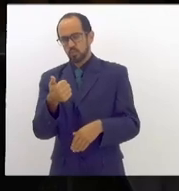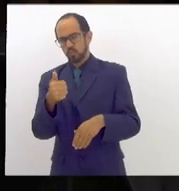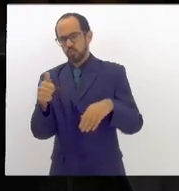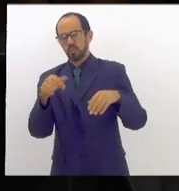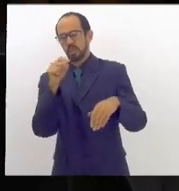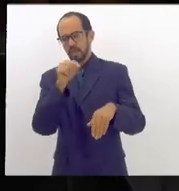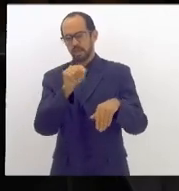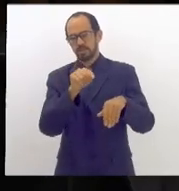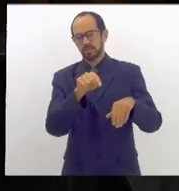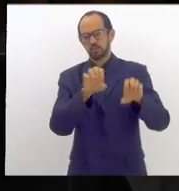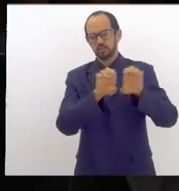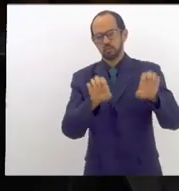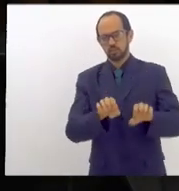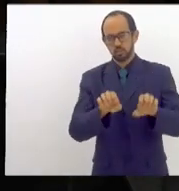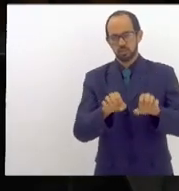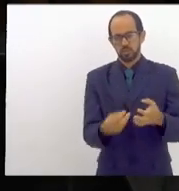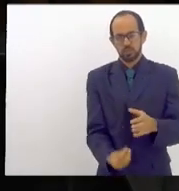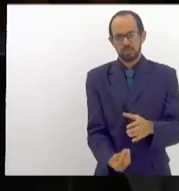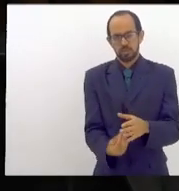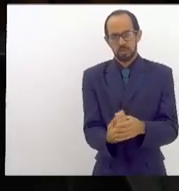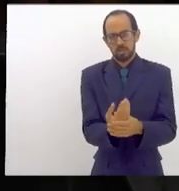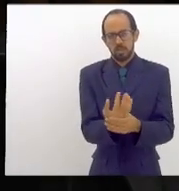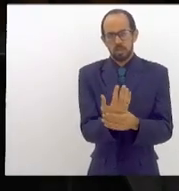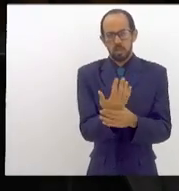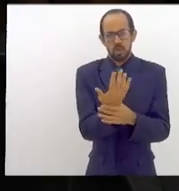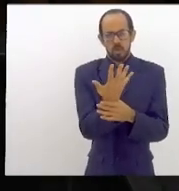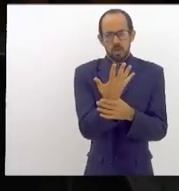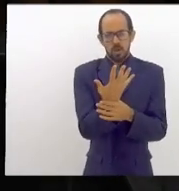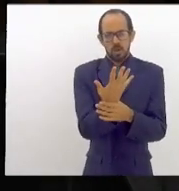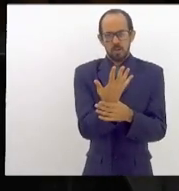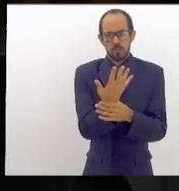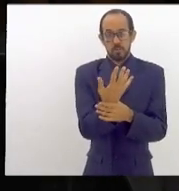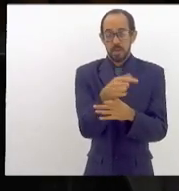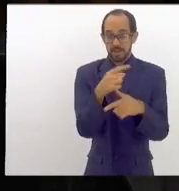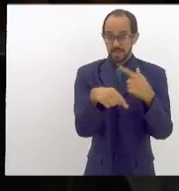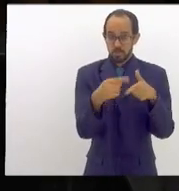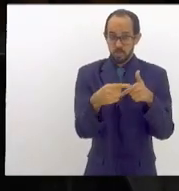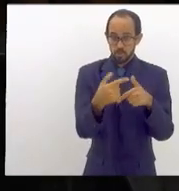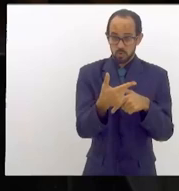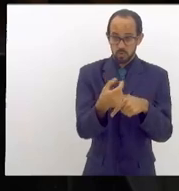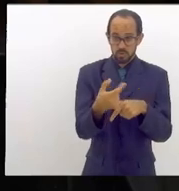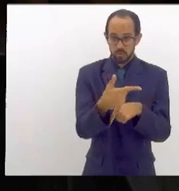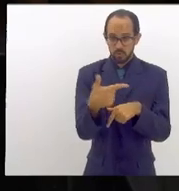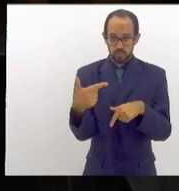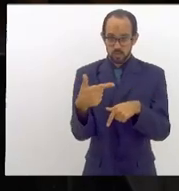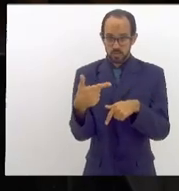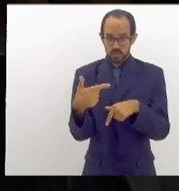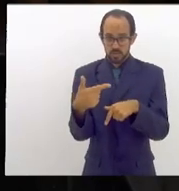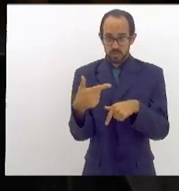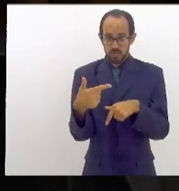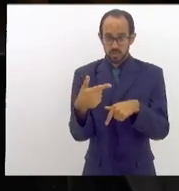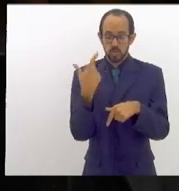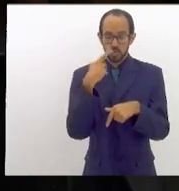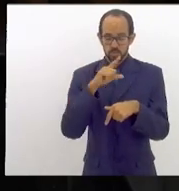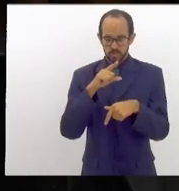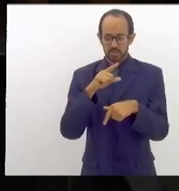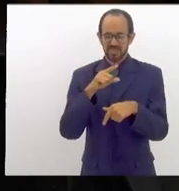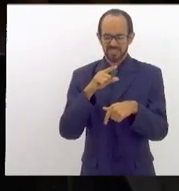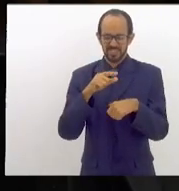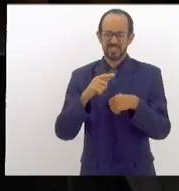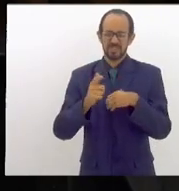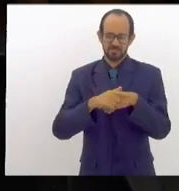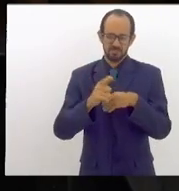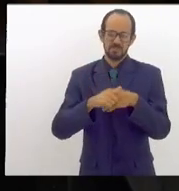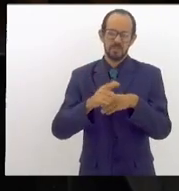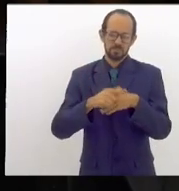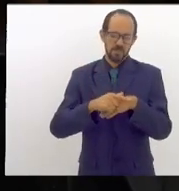estruturas foram germinadas para que quando chegasse em 2022 cumprissem o papel